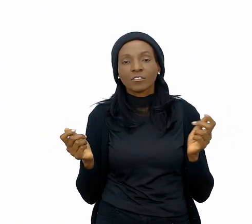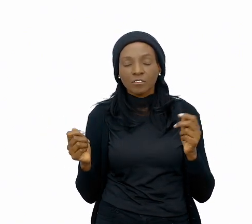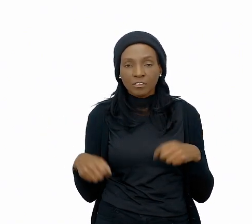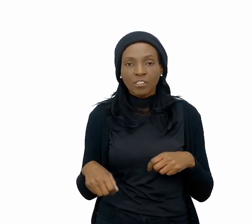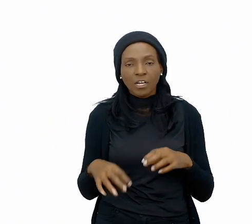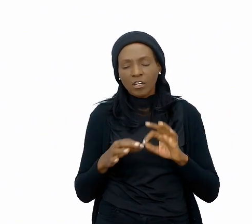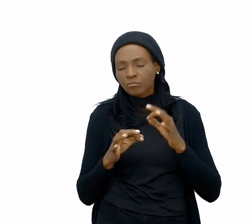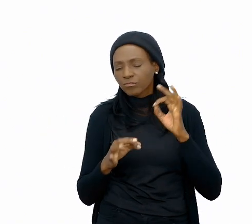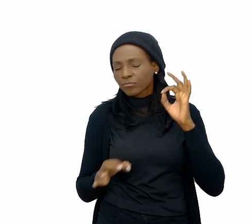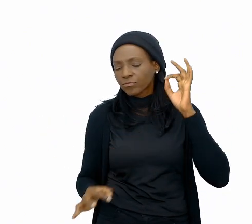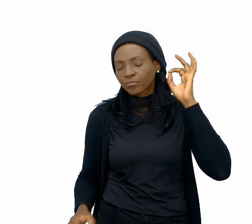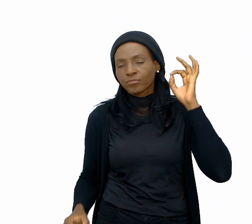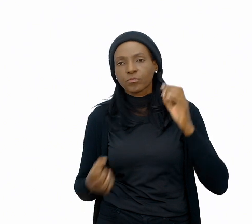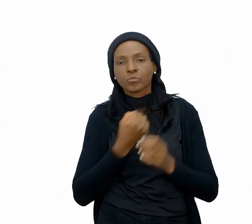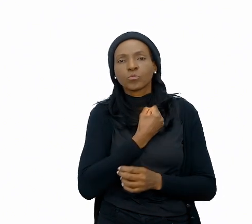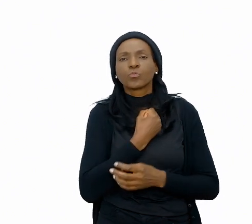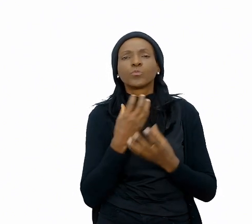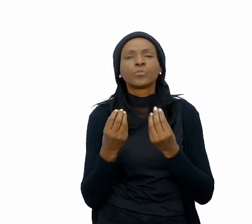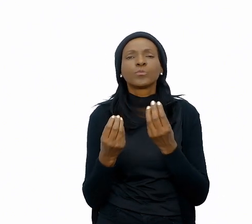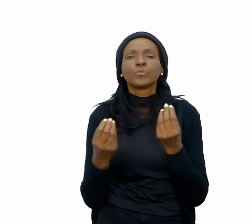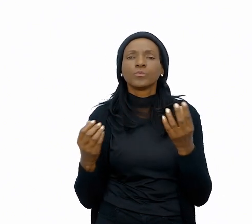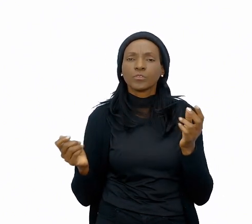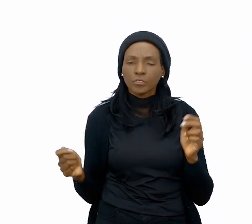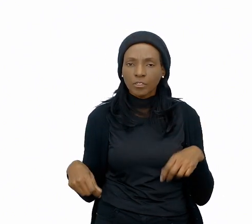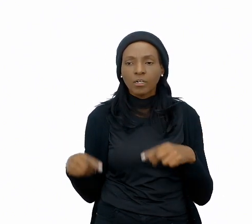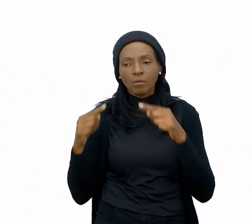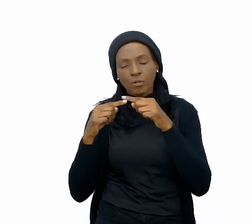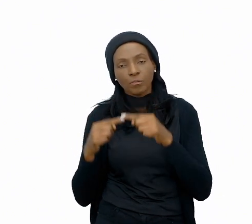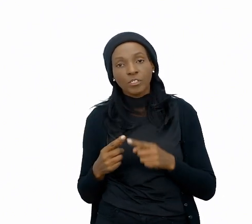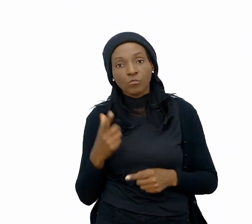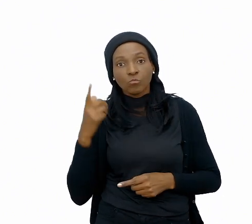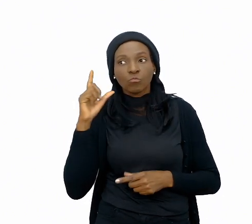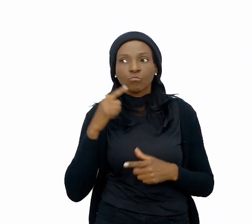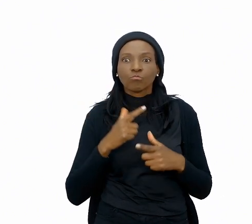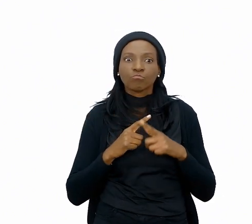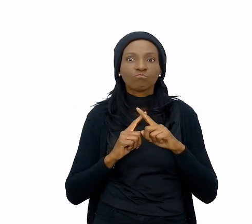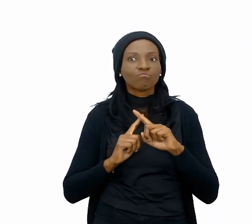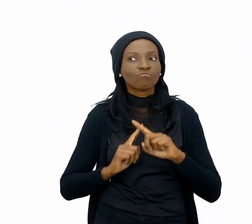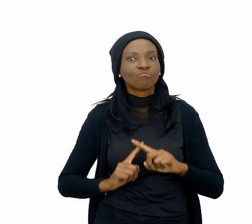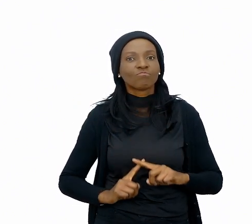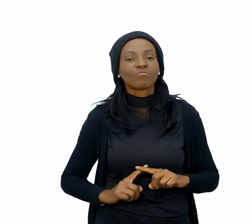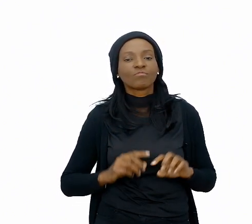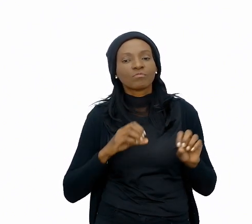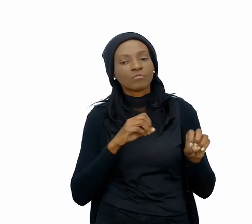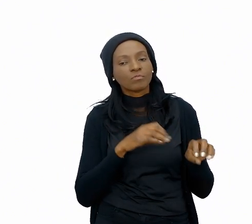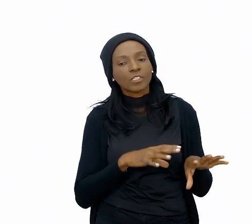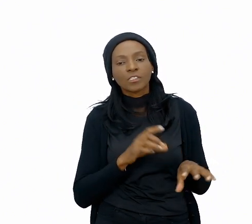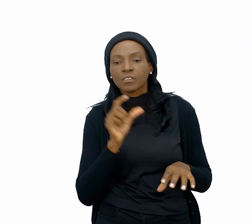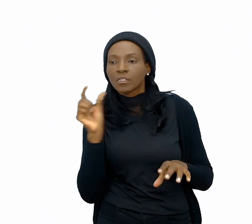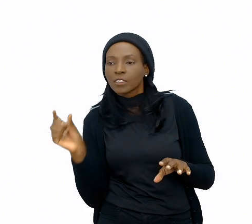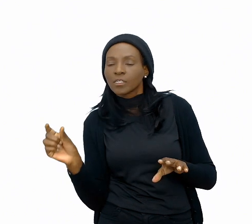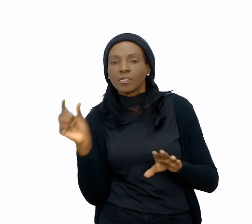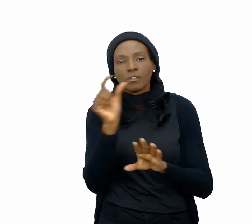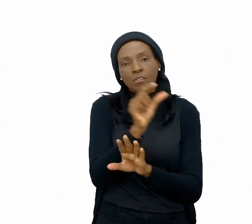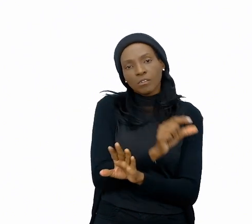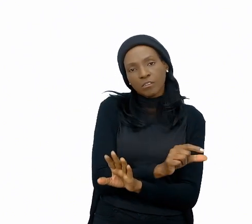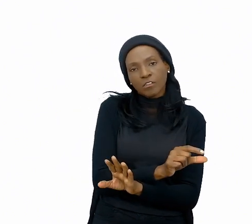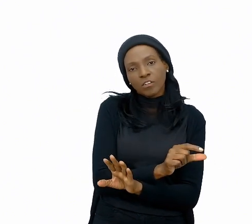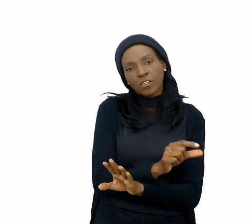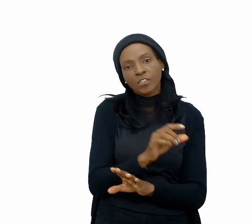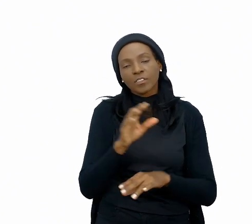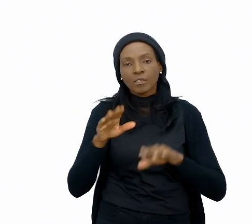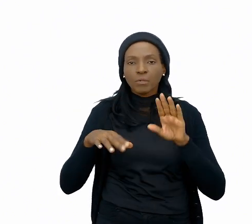formar infinitos números, né? Outro desafio é ensinar que ele é posicional. Então, dependendo da posição